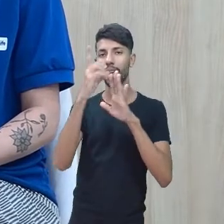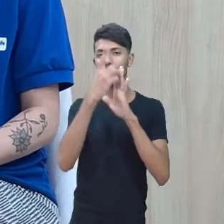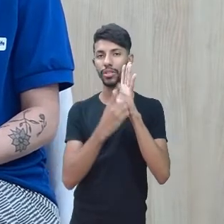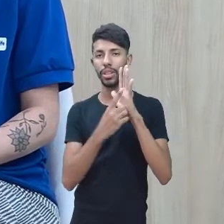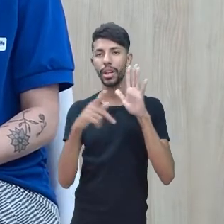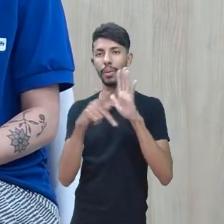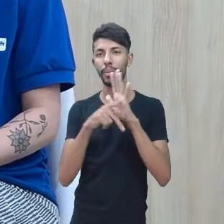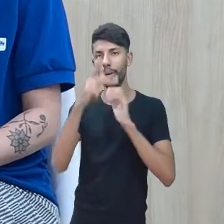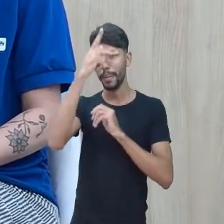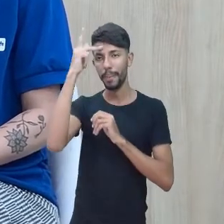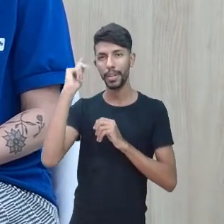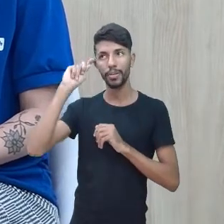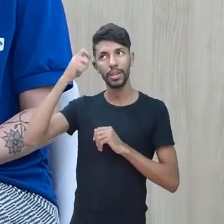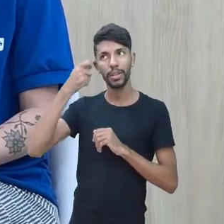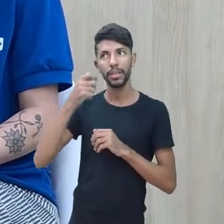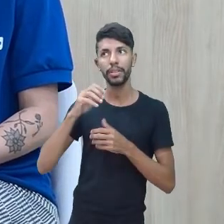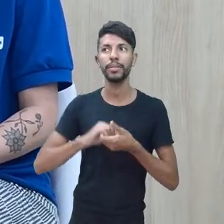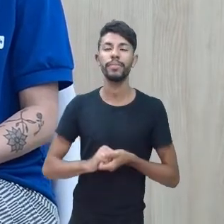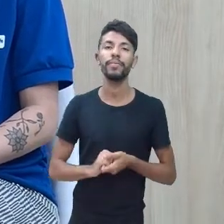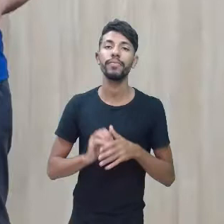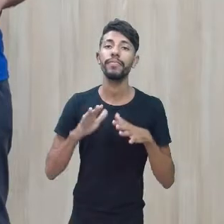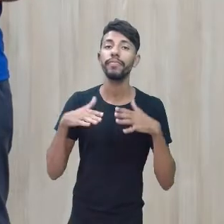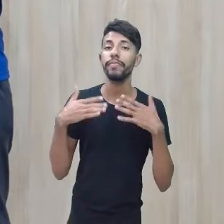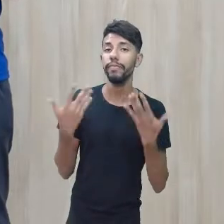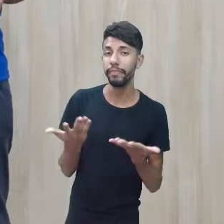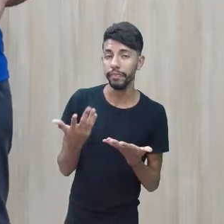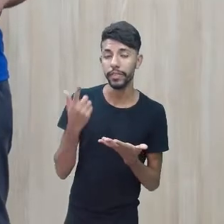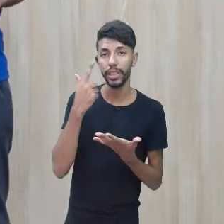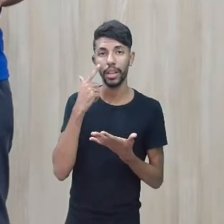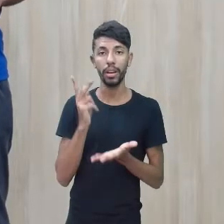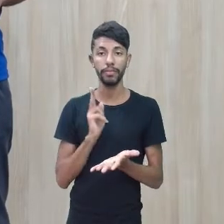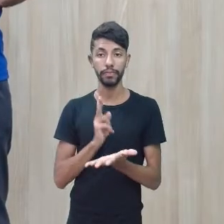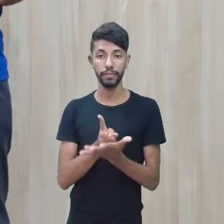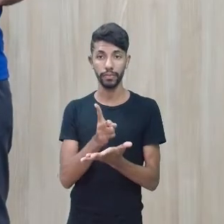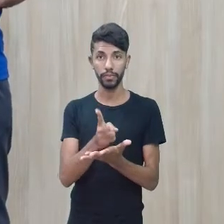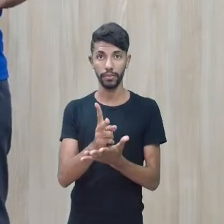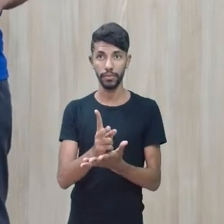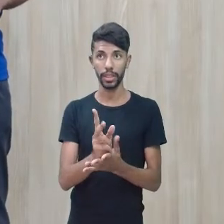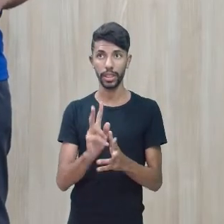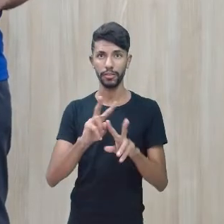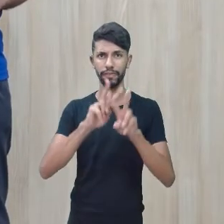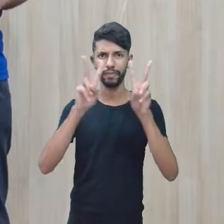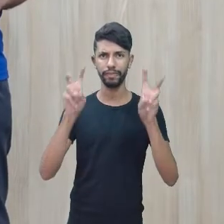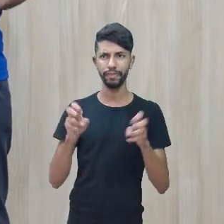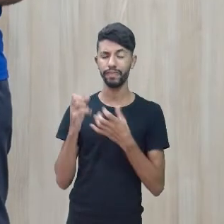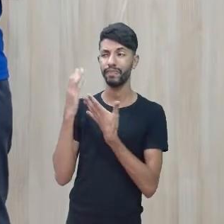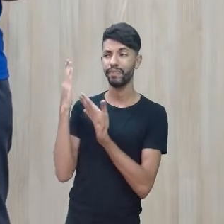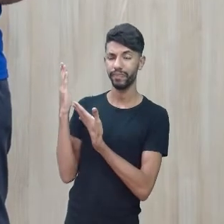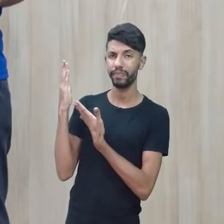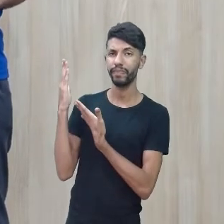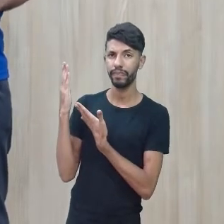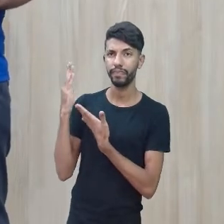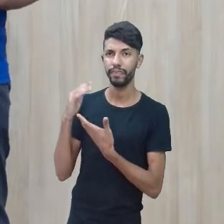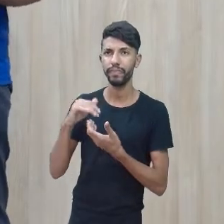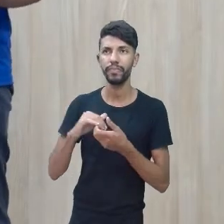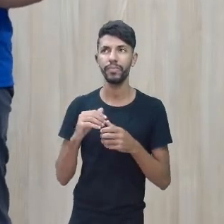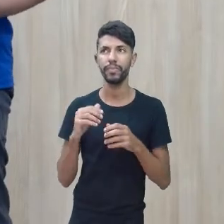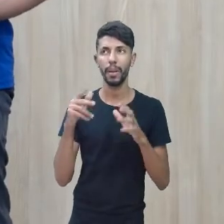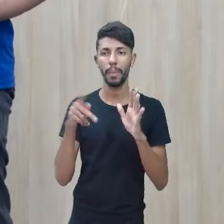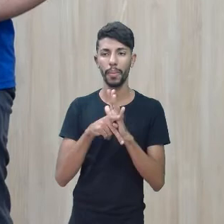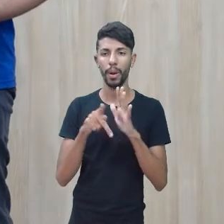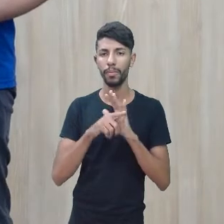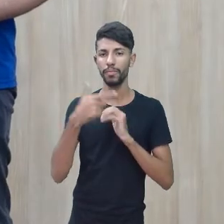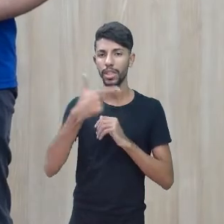os negros. E aí, seguindo dentro desse cenário, no caso, propriamente dito, de Segunda Guerra